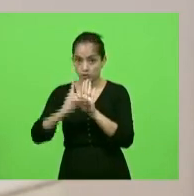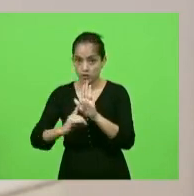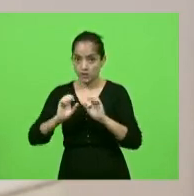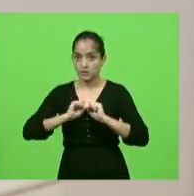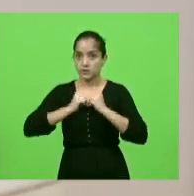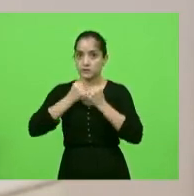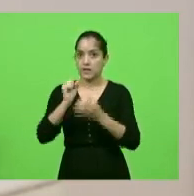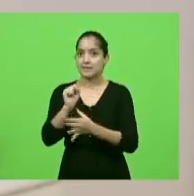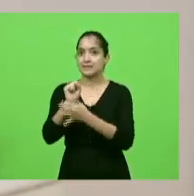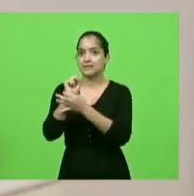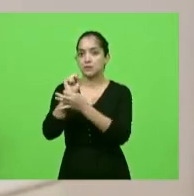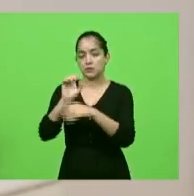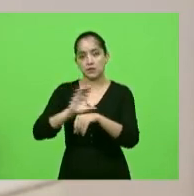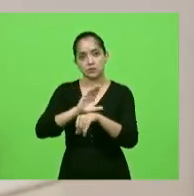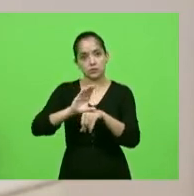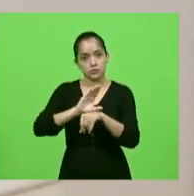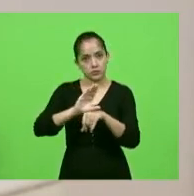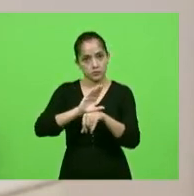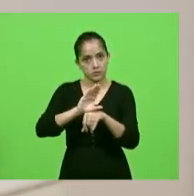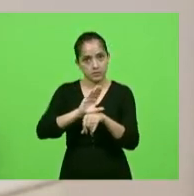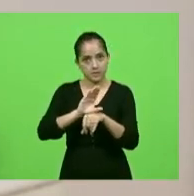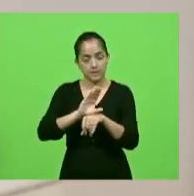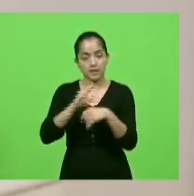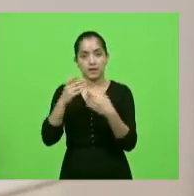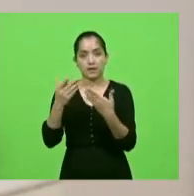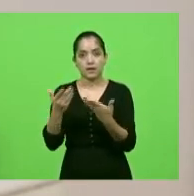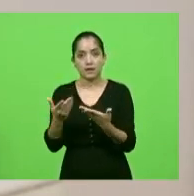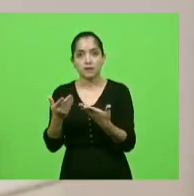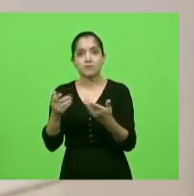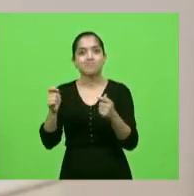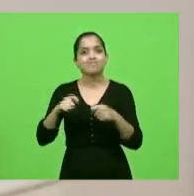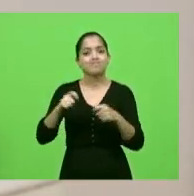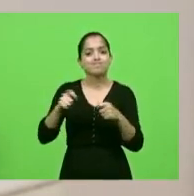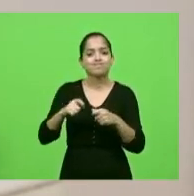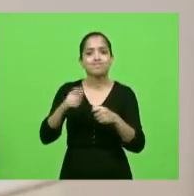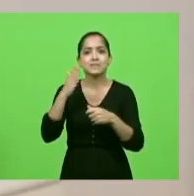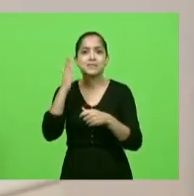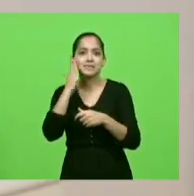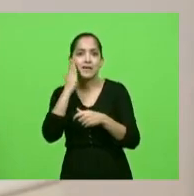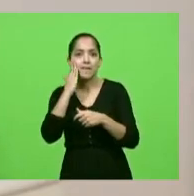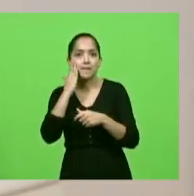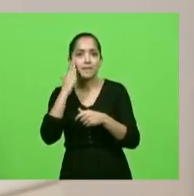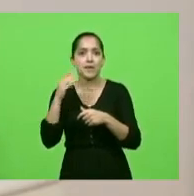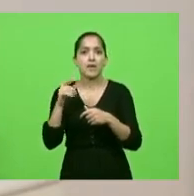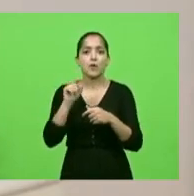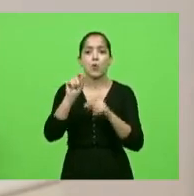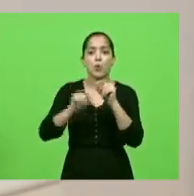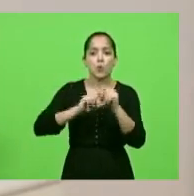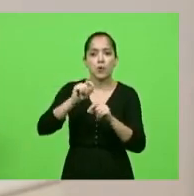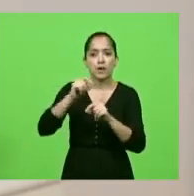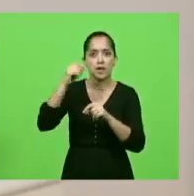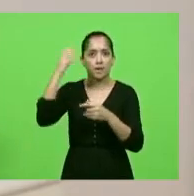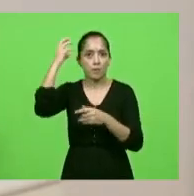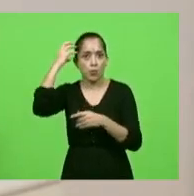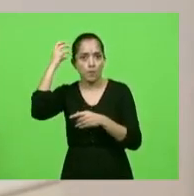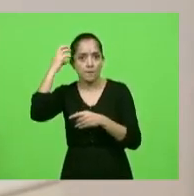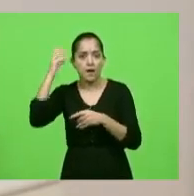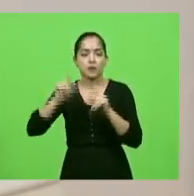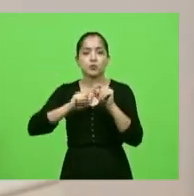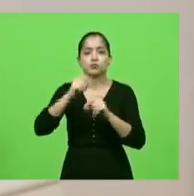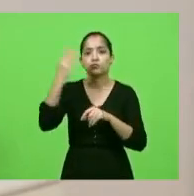assegurado constitucionalmente e que não lhe possibilita saber exatamente do que é acusado e nem que provas deve